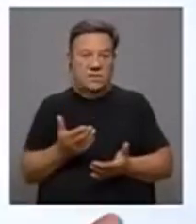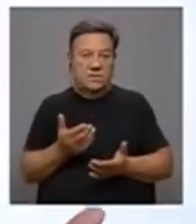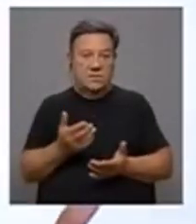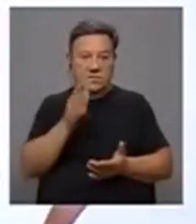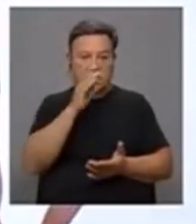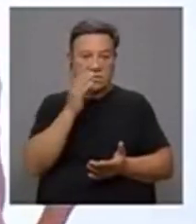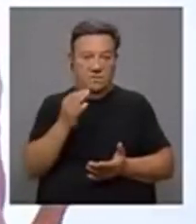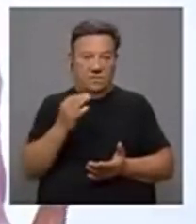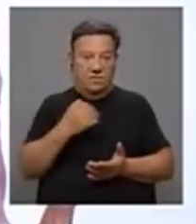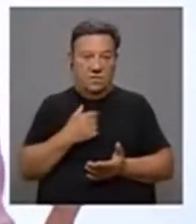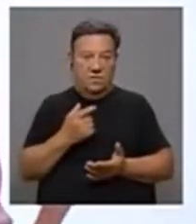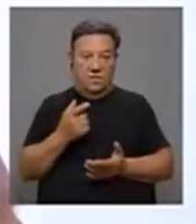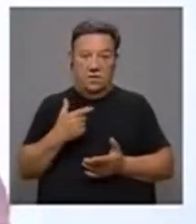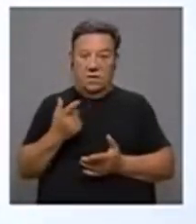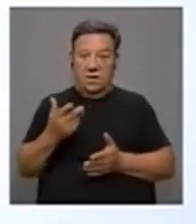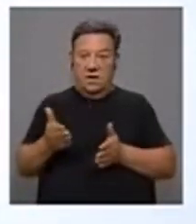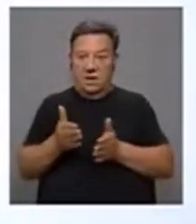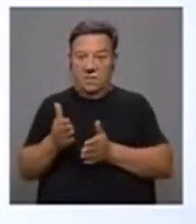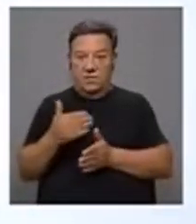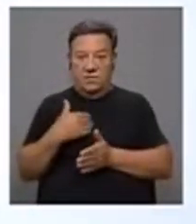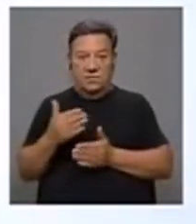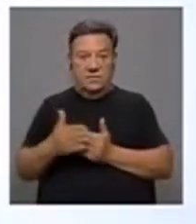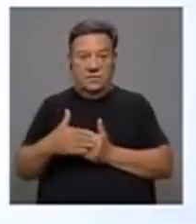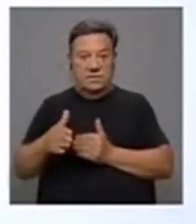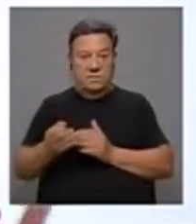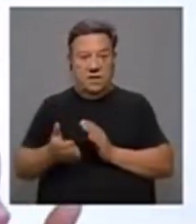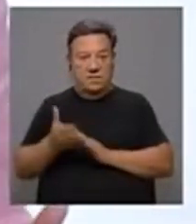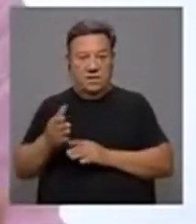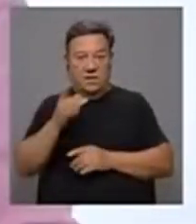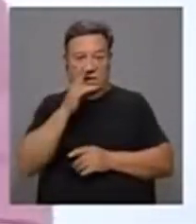se formos por determinados caminhos, saímos mais depressa disto. Se